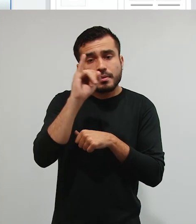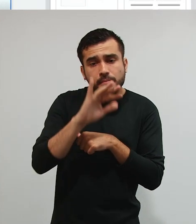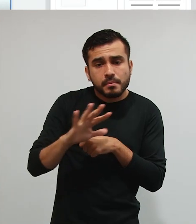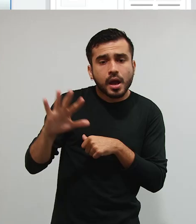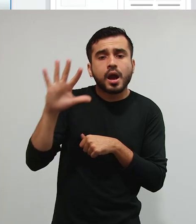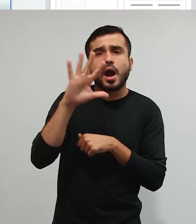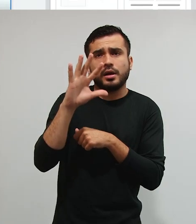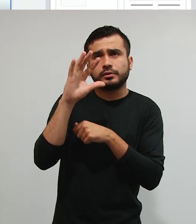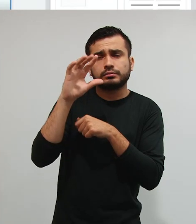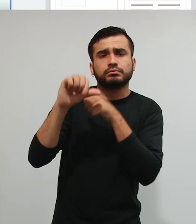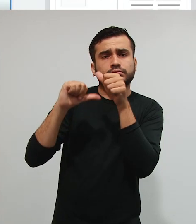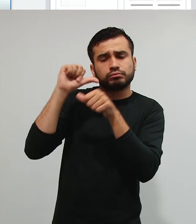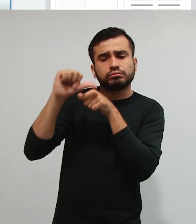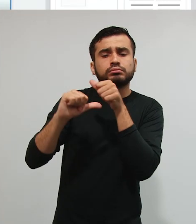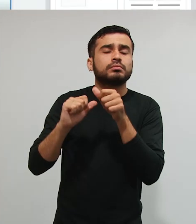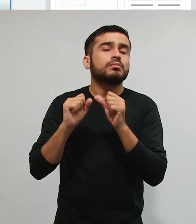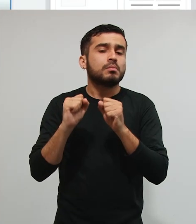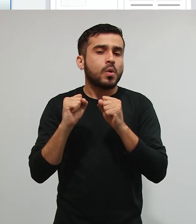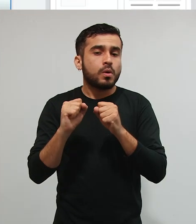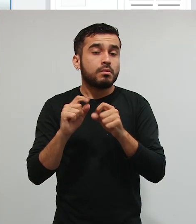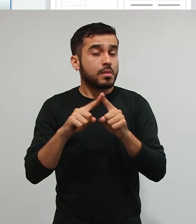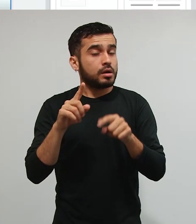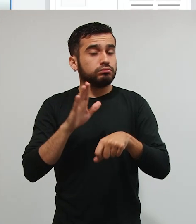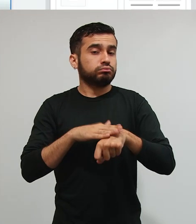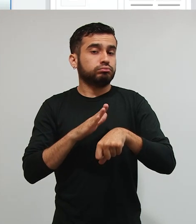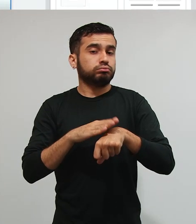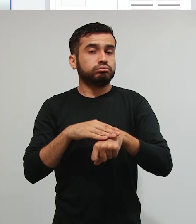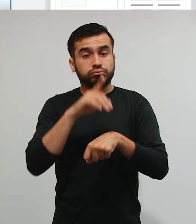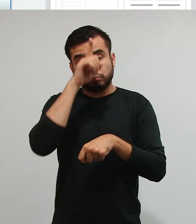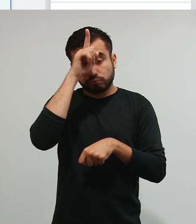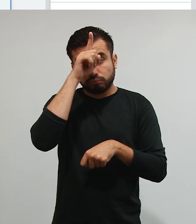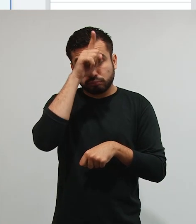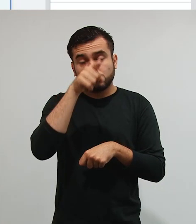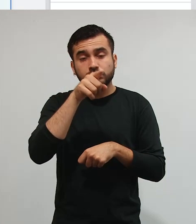aqui geral, aí a criatividade é sua.